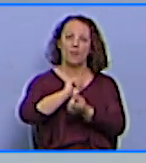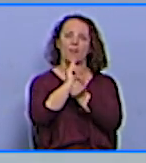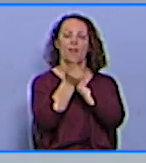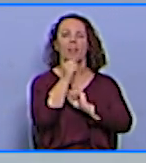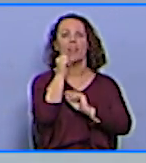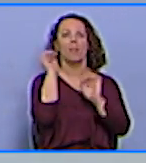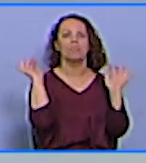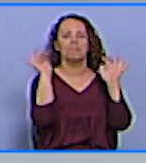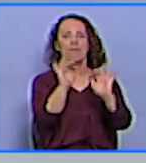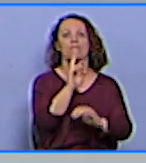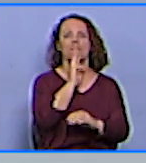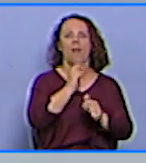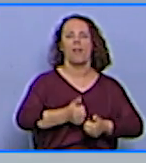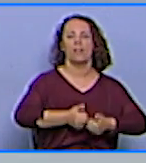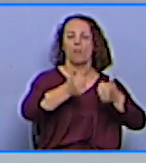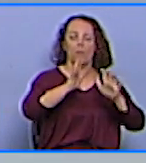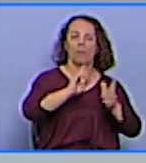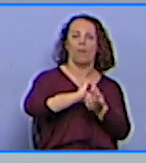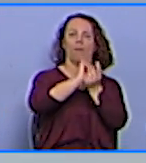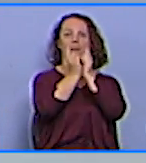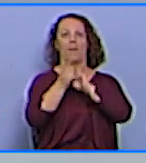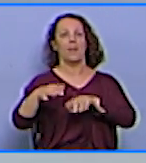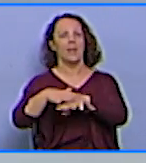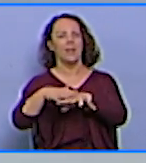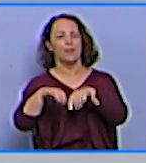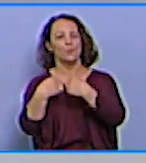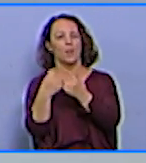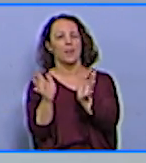de Fátima numa ligação através das redes sociais?